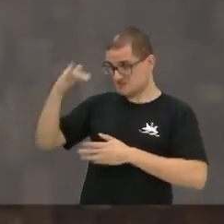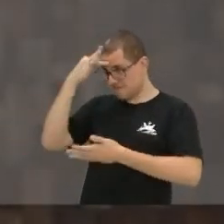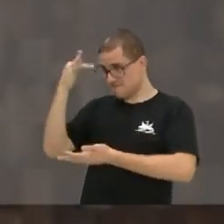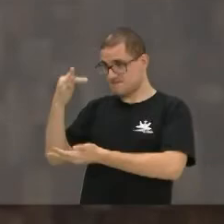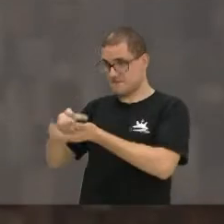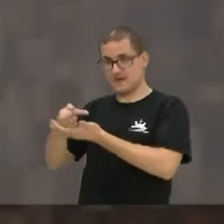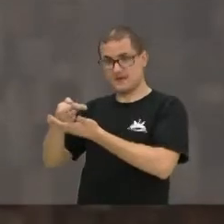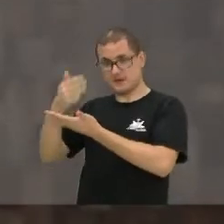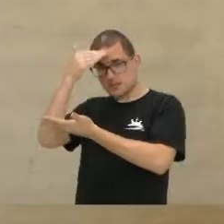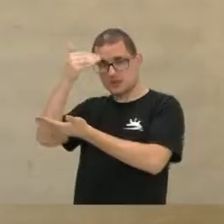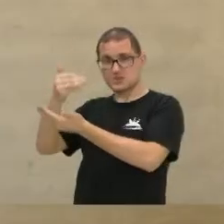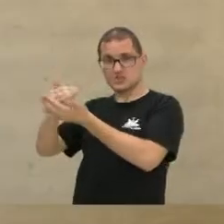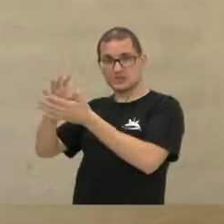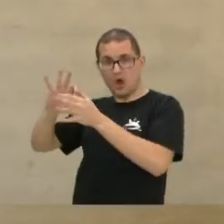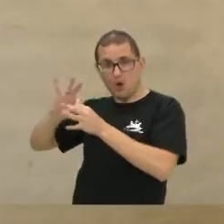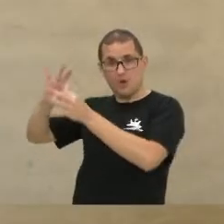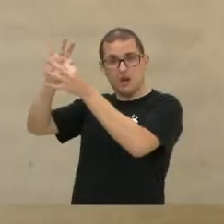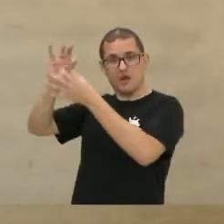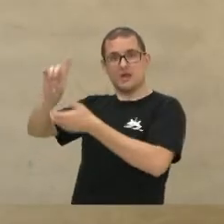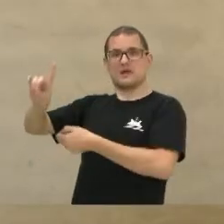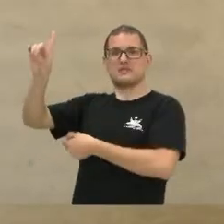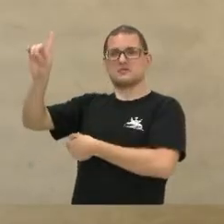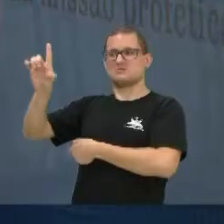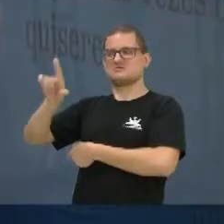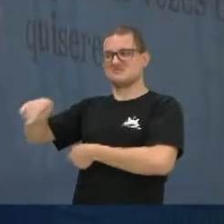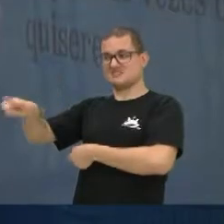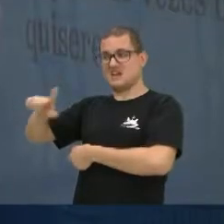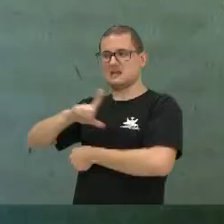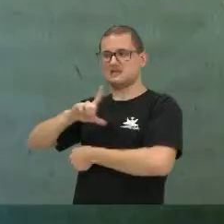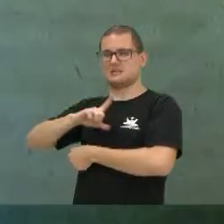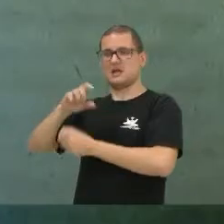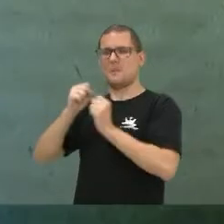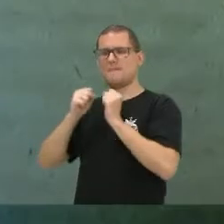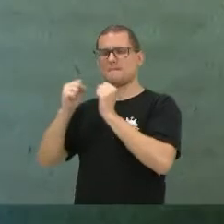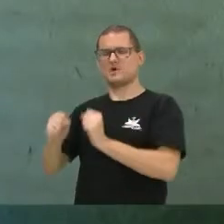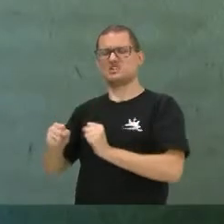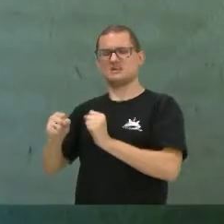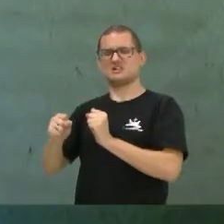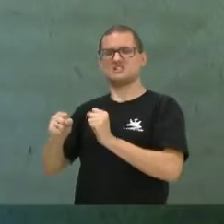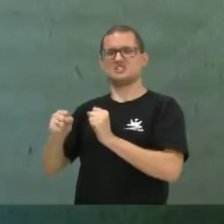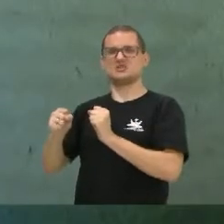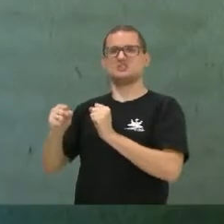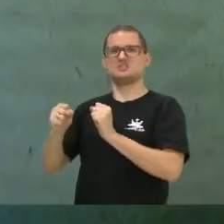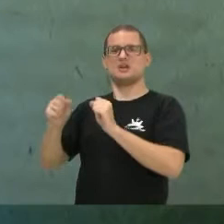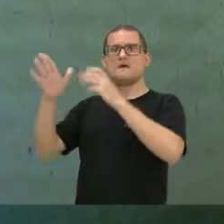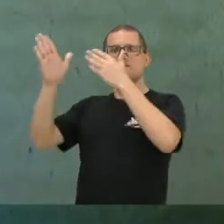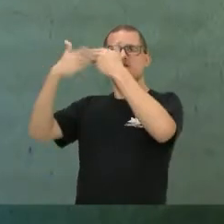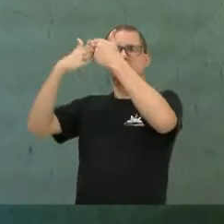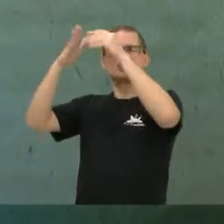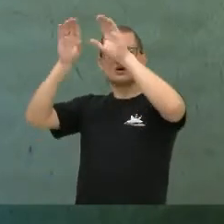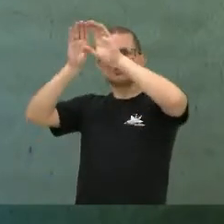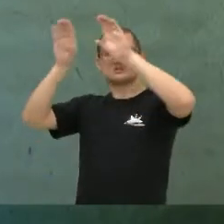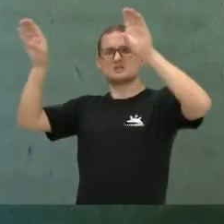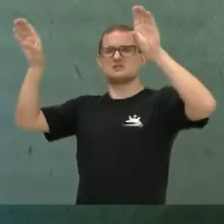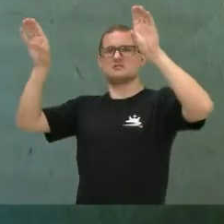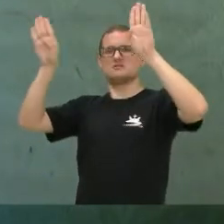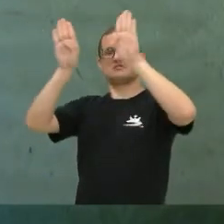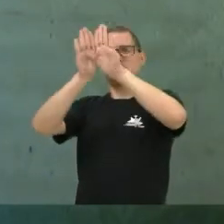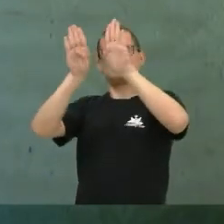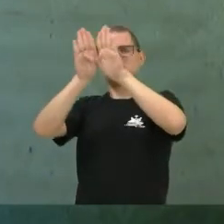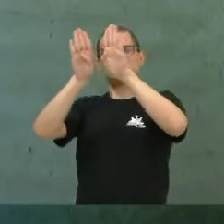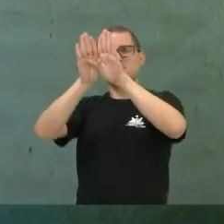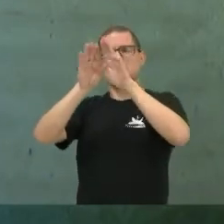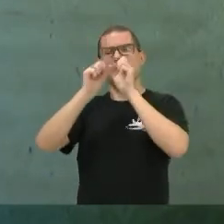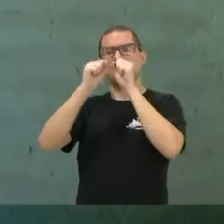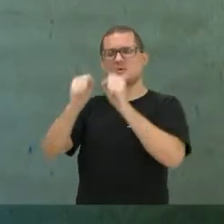chuva durante os dias de sua missão profética em estou agora um pouco mais segue tem ainda o poder de